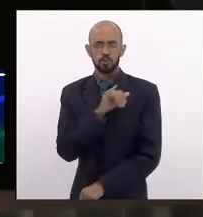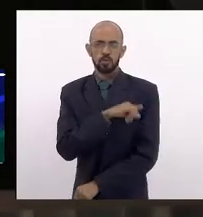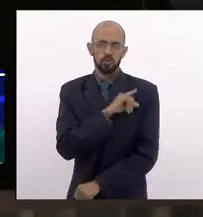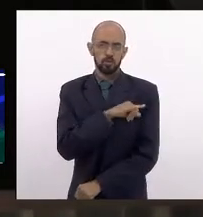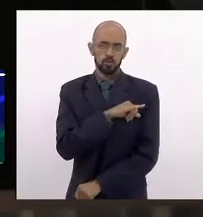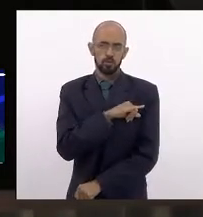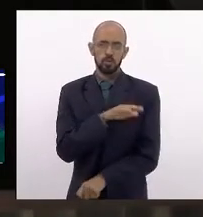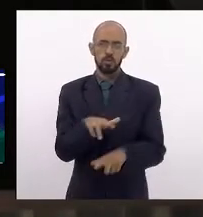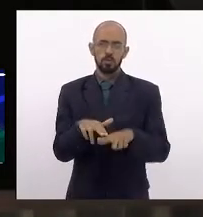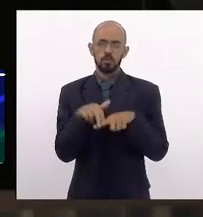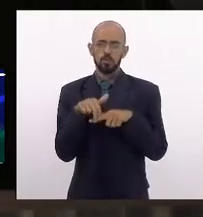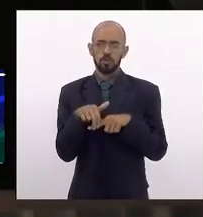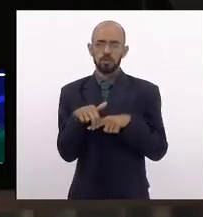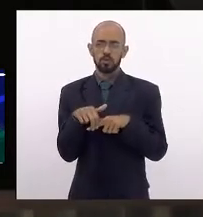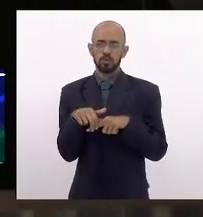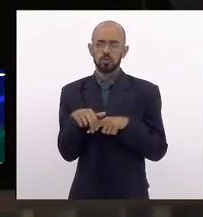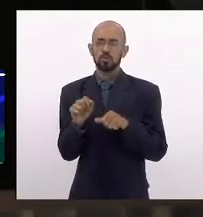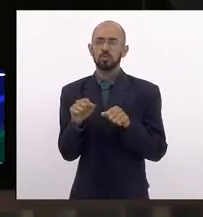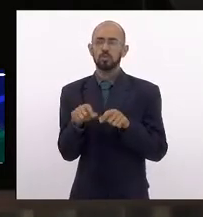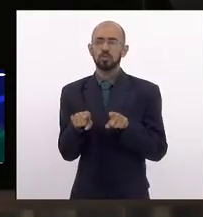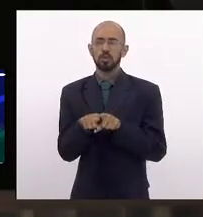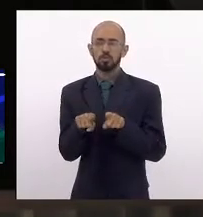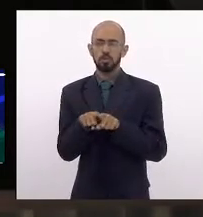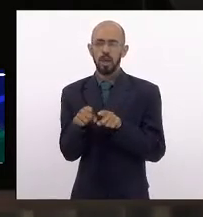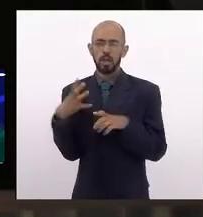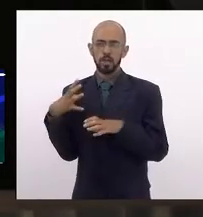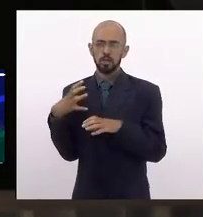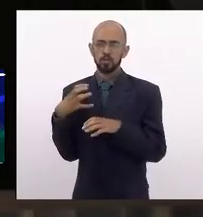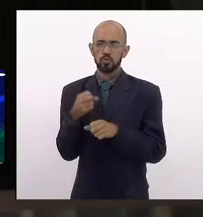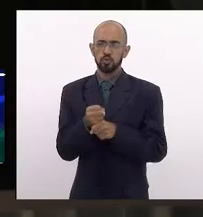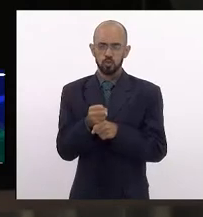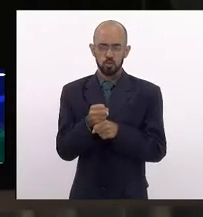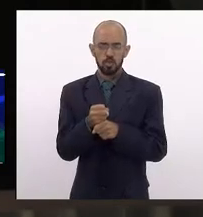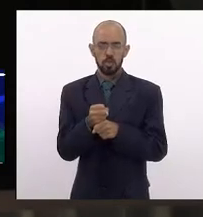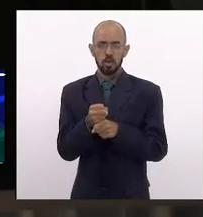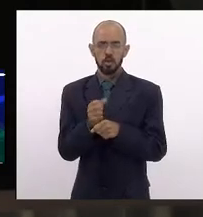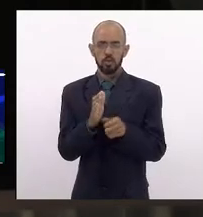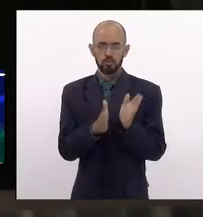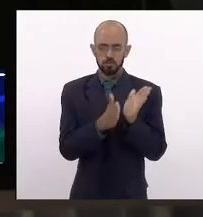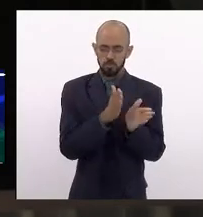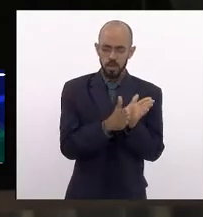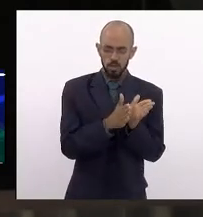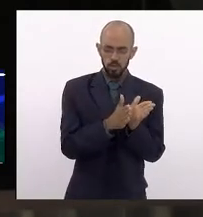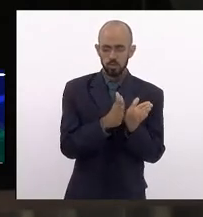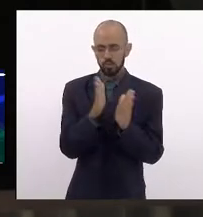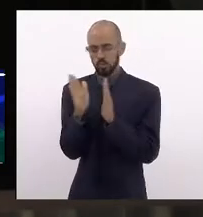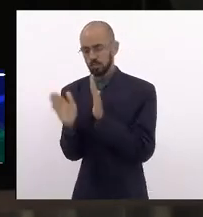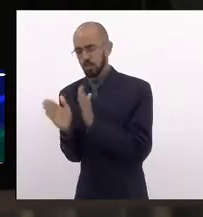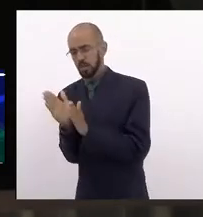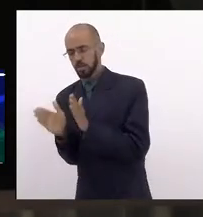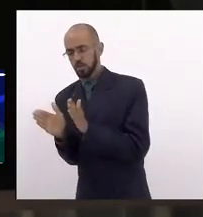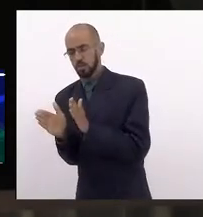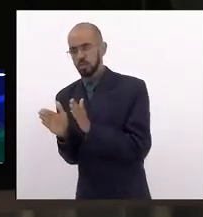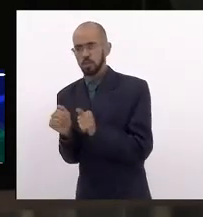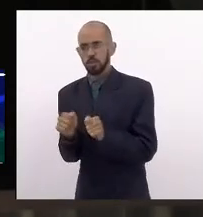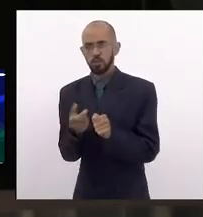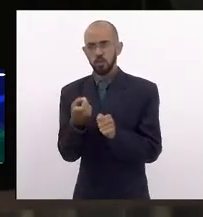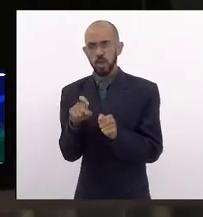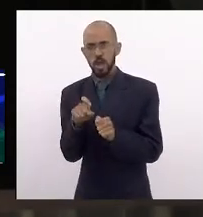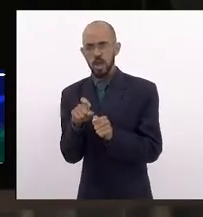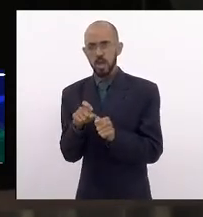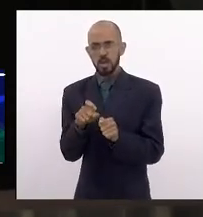é junta junta melhor dizendo o período de exercício do